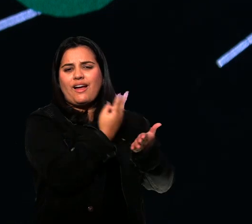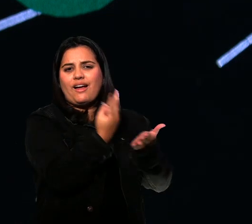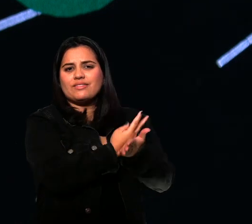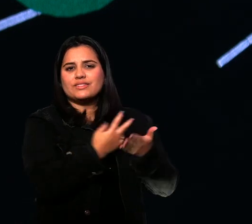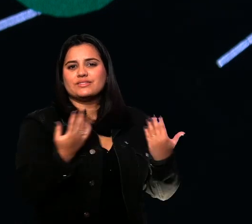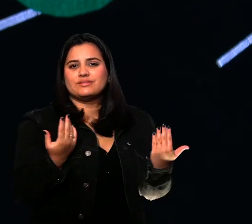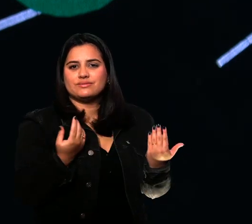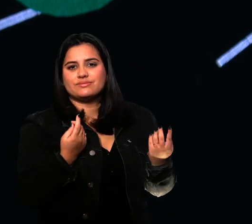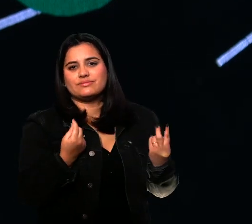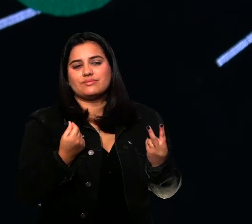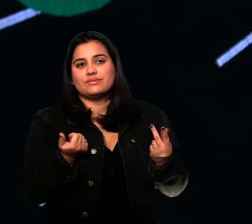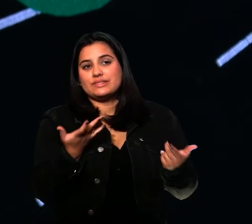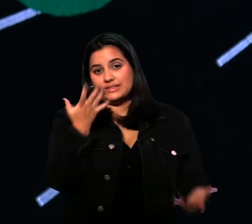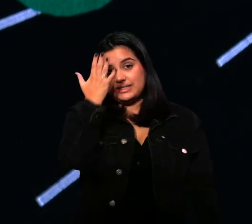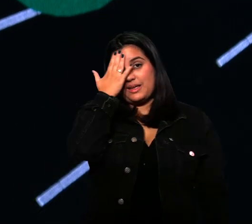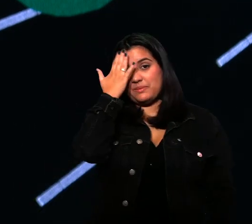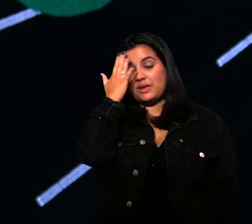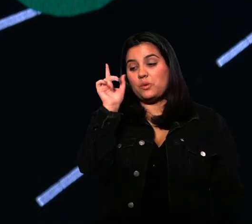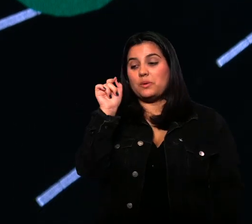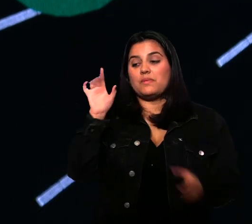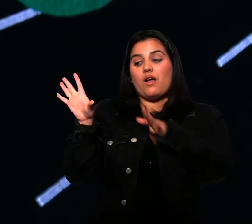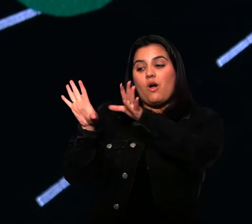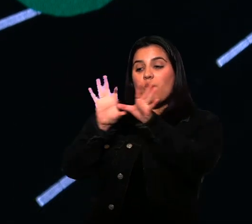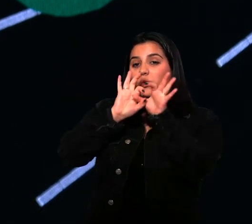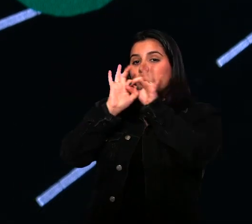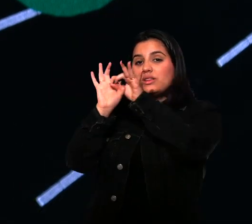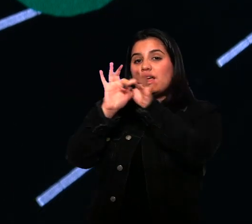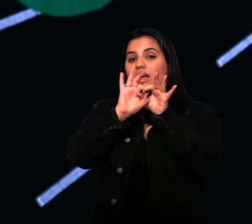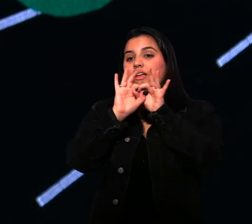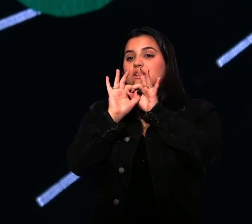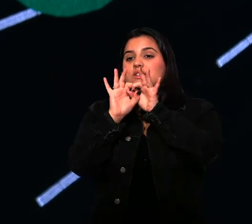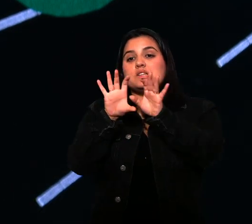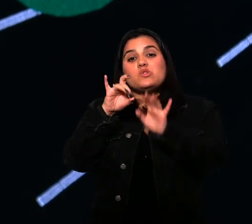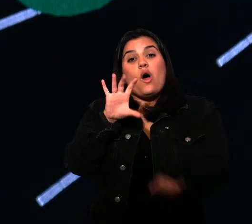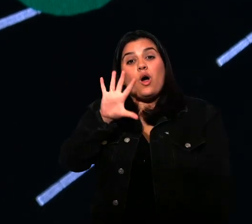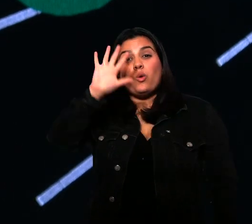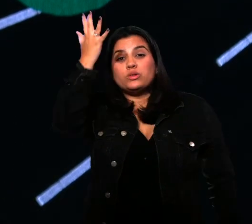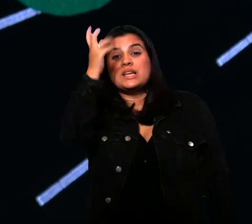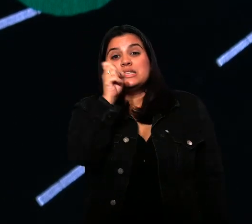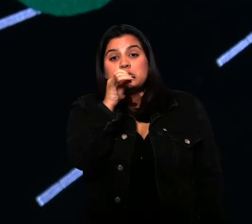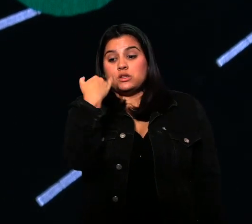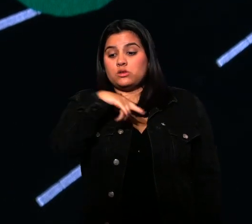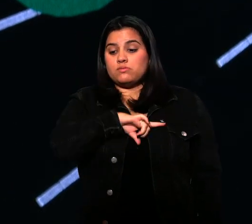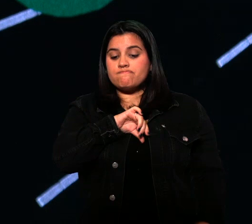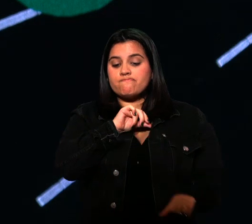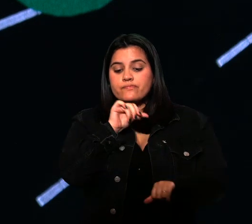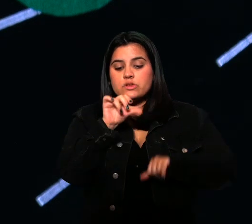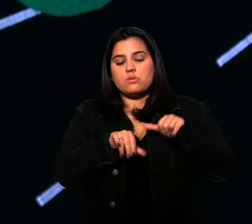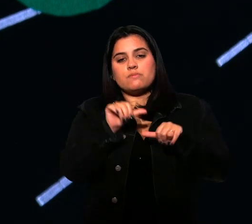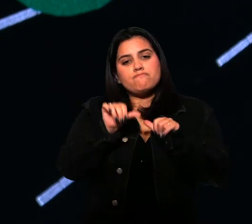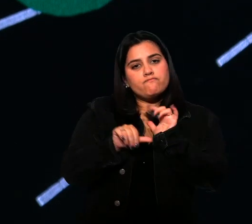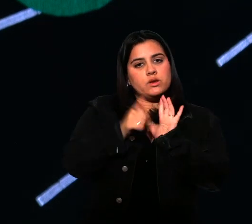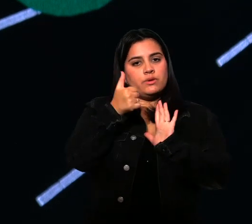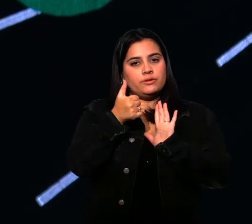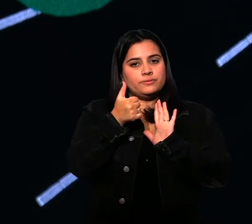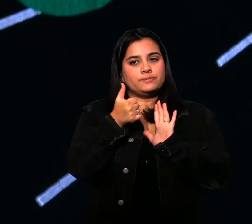E sabe, a unidade só acontece realmente quando a gente dá o primeiro passo. Eu acho muito